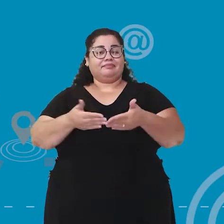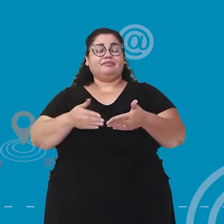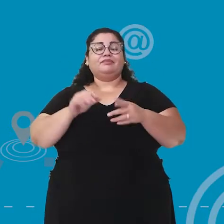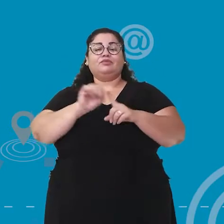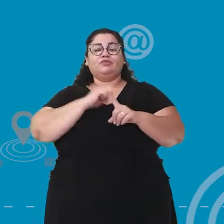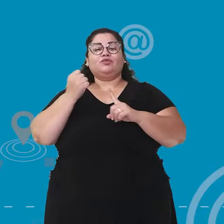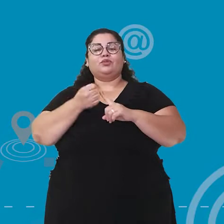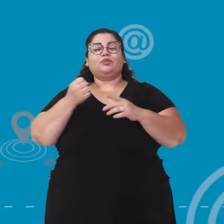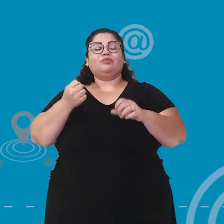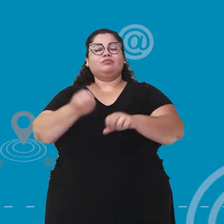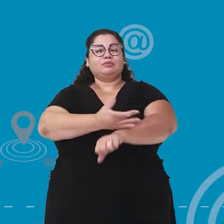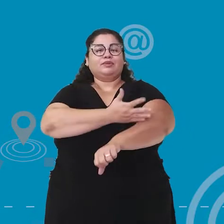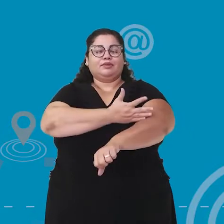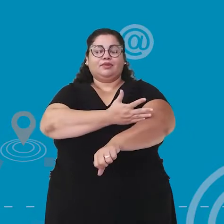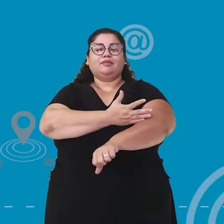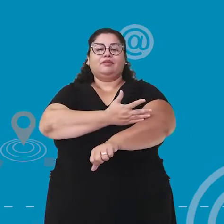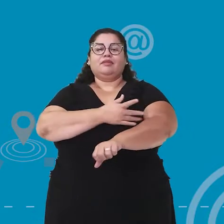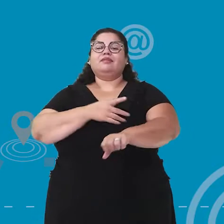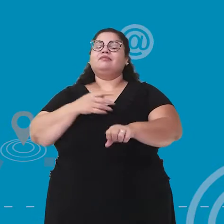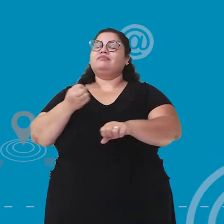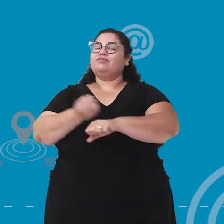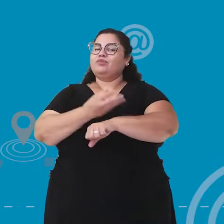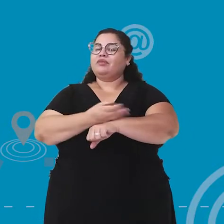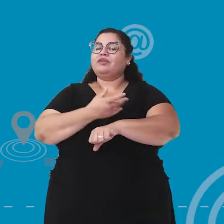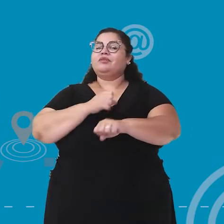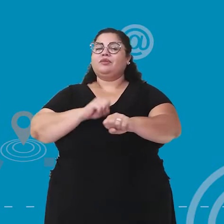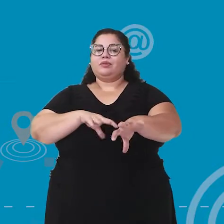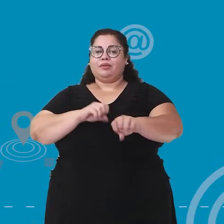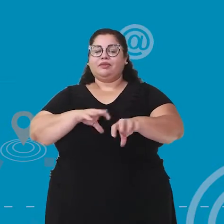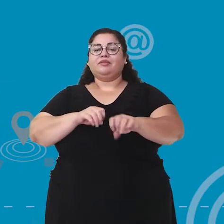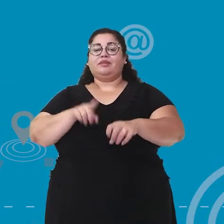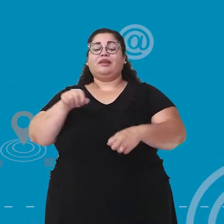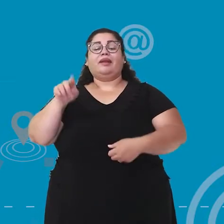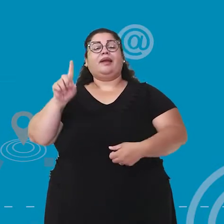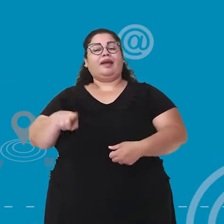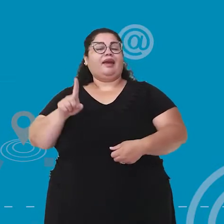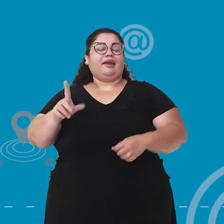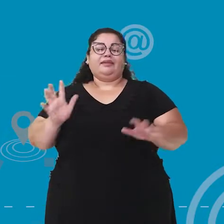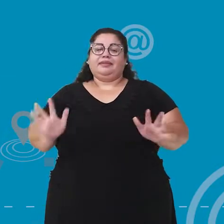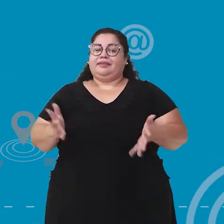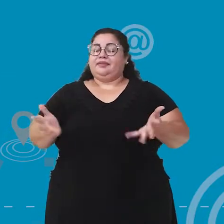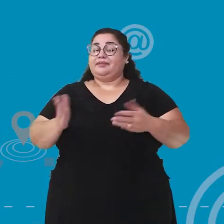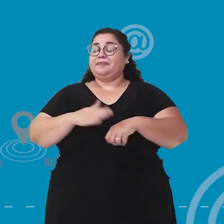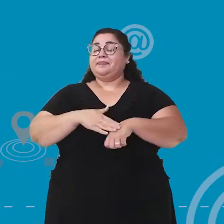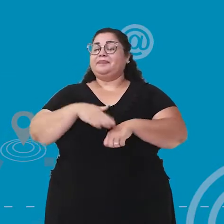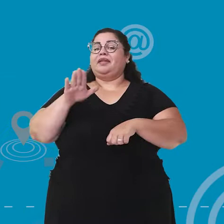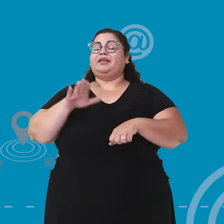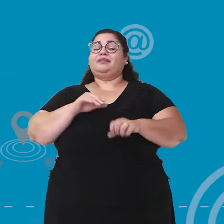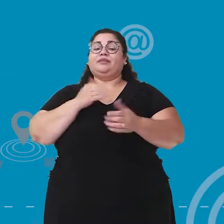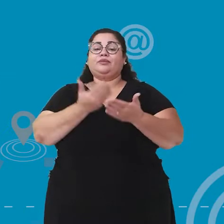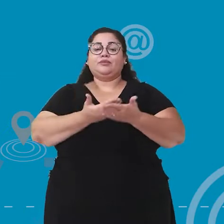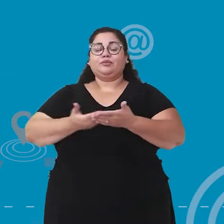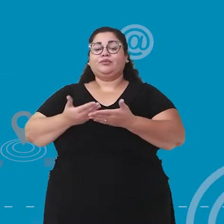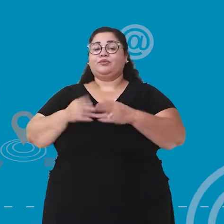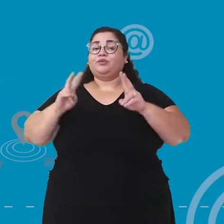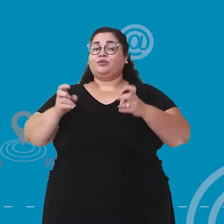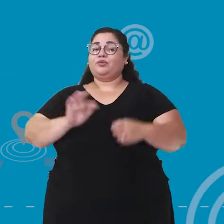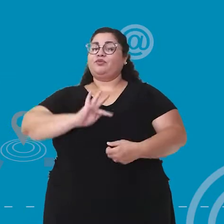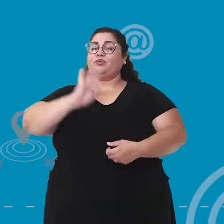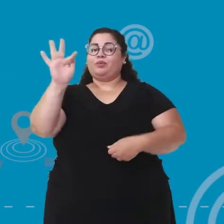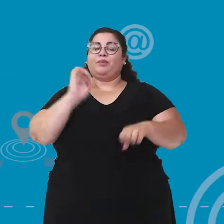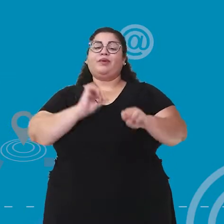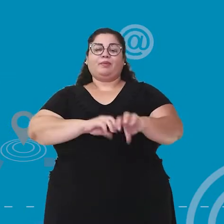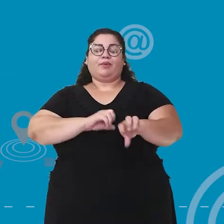educação socioemocional, inovação educativa é um entusiasta em estudos